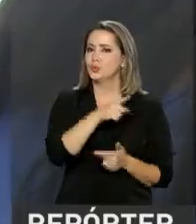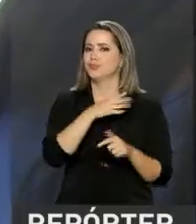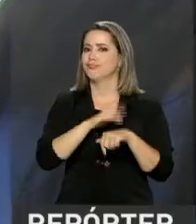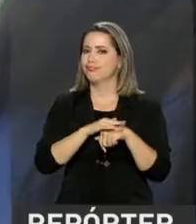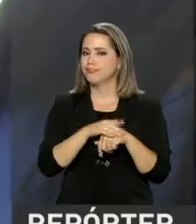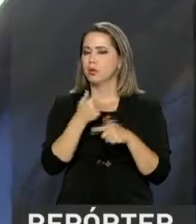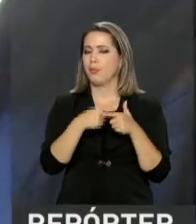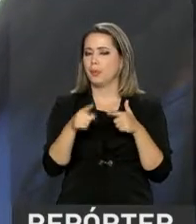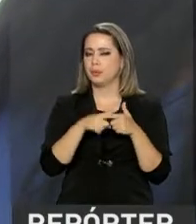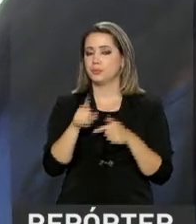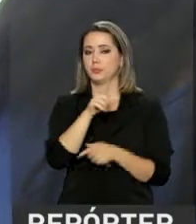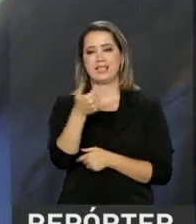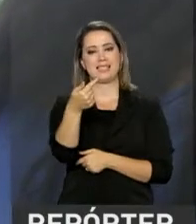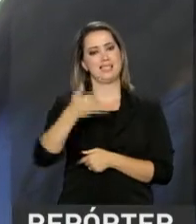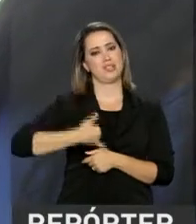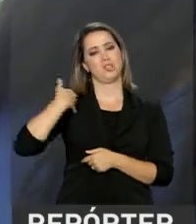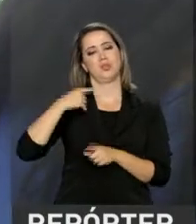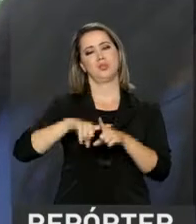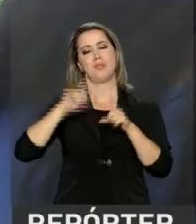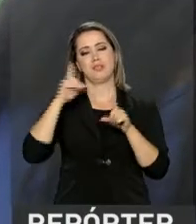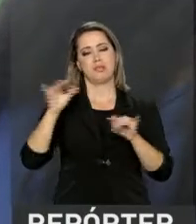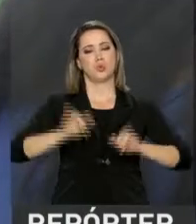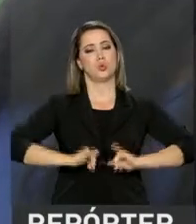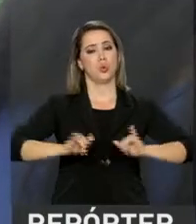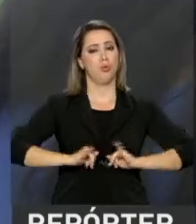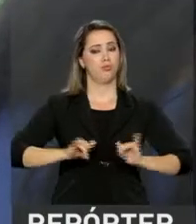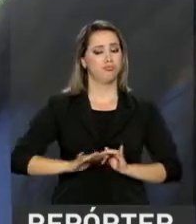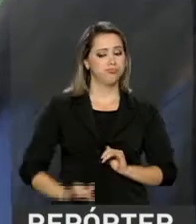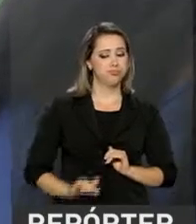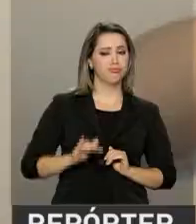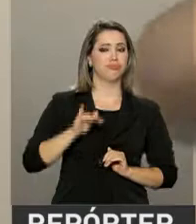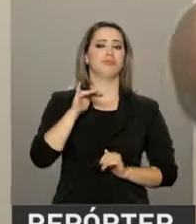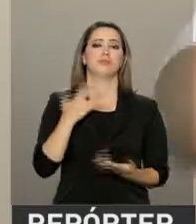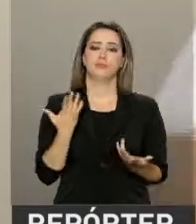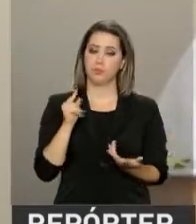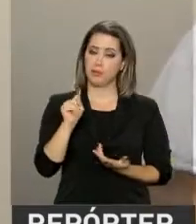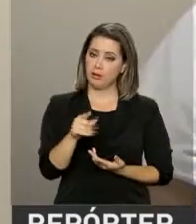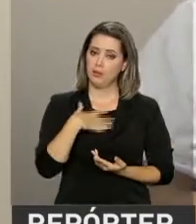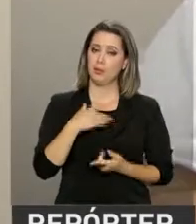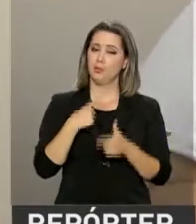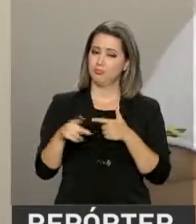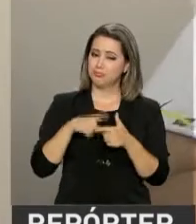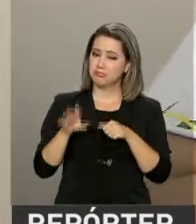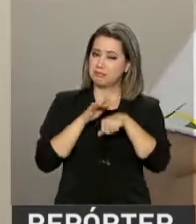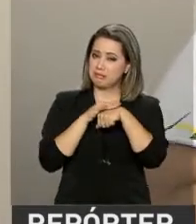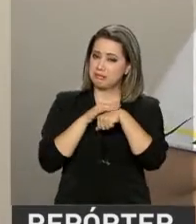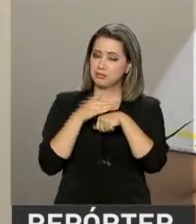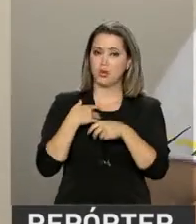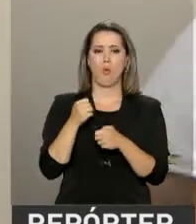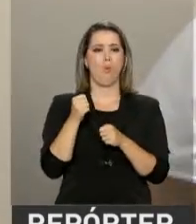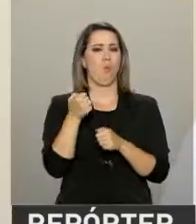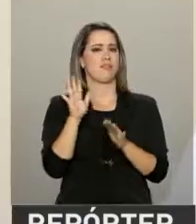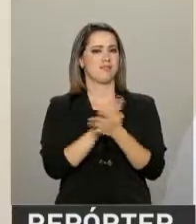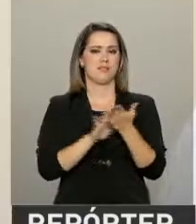asma. A pequena só tem 7 anos, mas sofre com o problema desde muito cedo. E quando está em crise, conta que não pode fazer